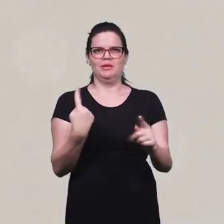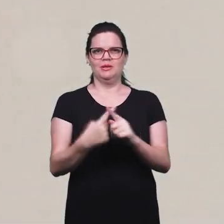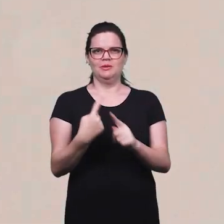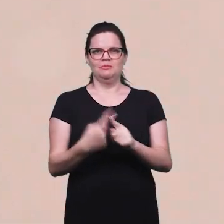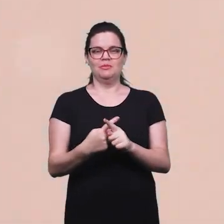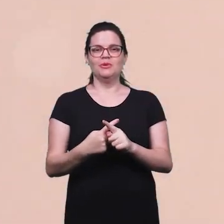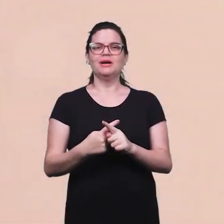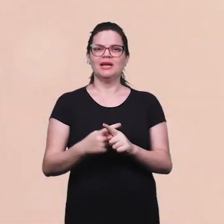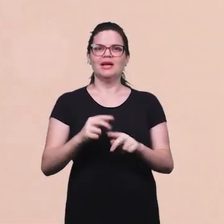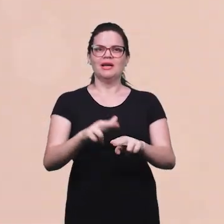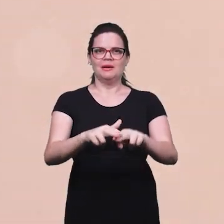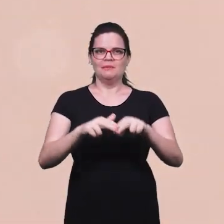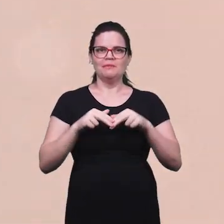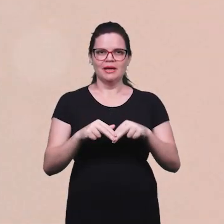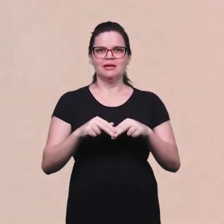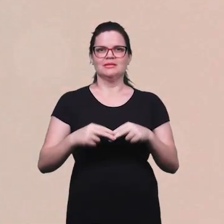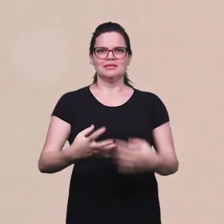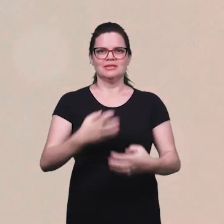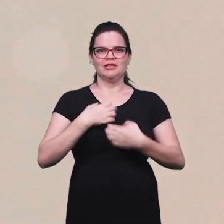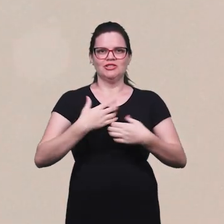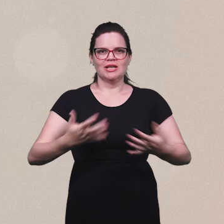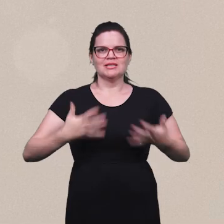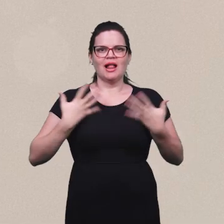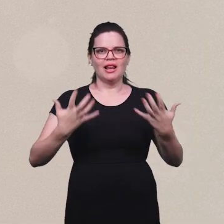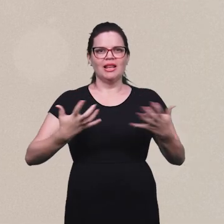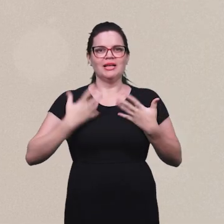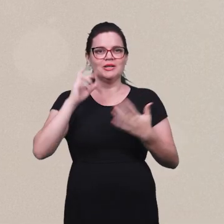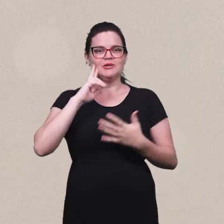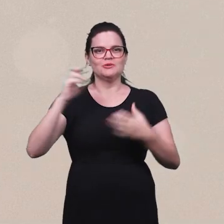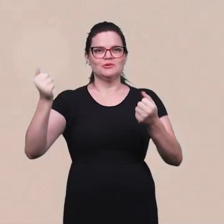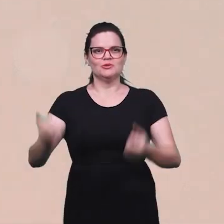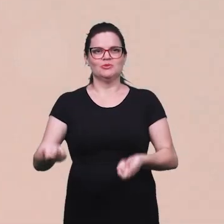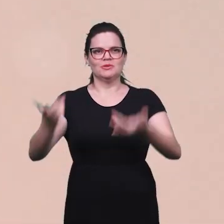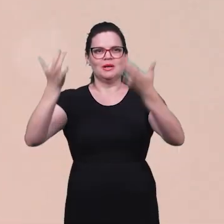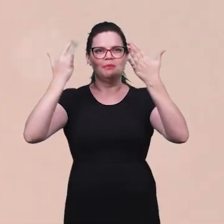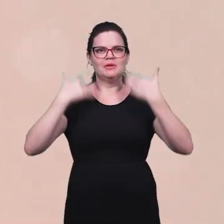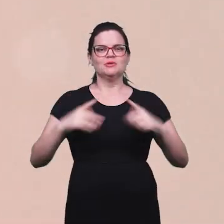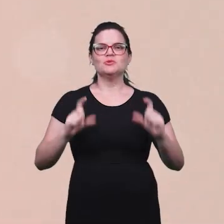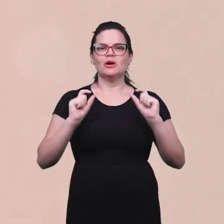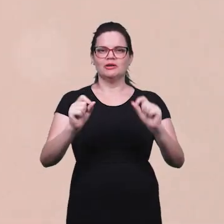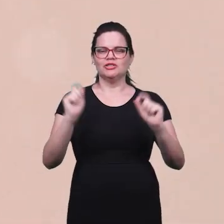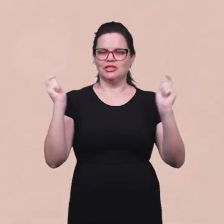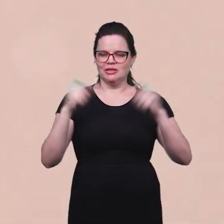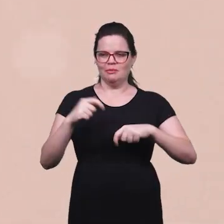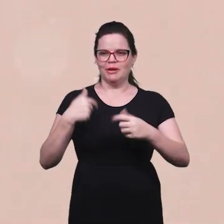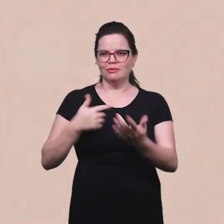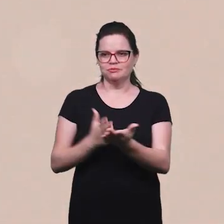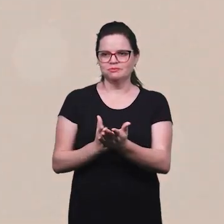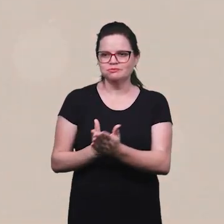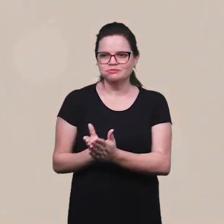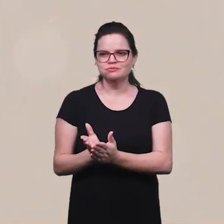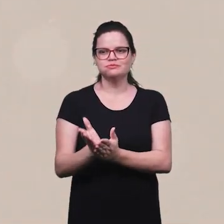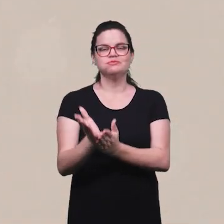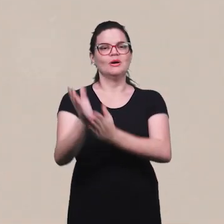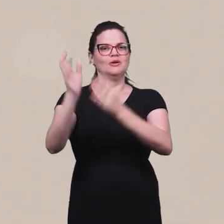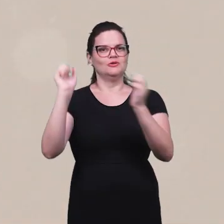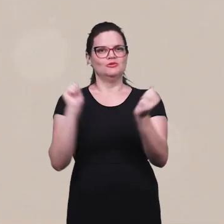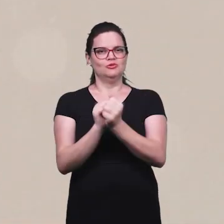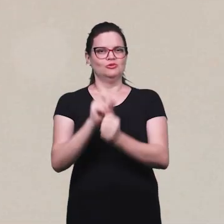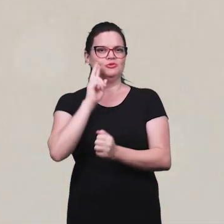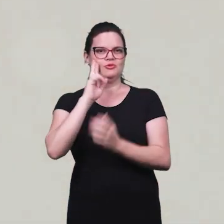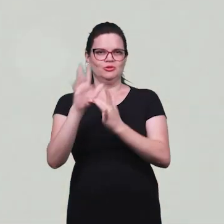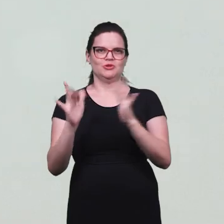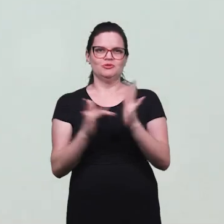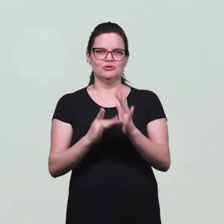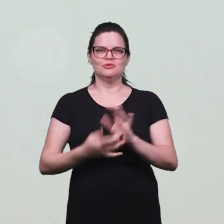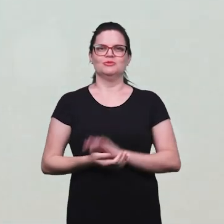que não fosse através dessa felicidade que Deus nos deu e abrir o caminho para me poder caminhar, eu não sabia